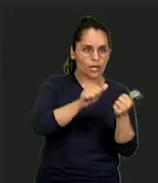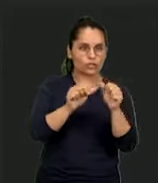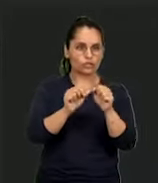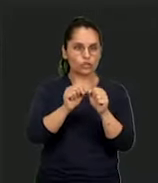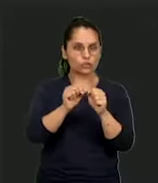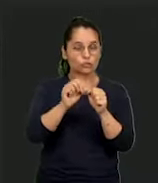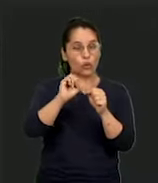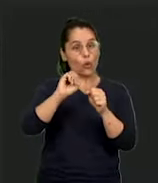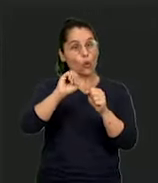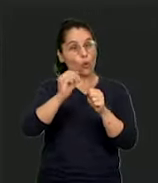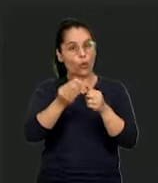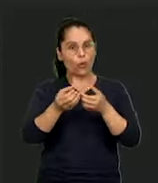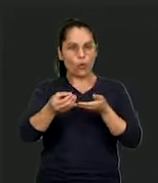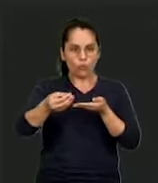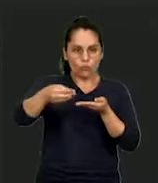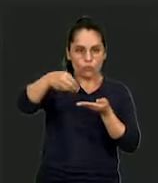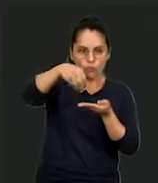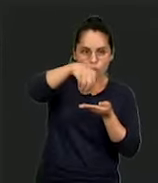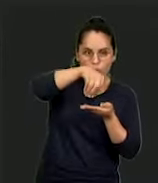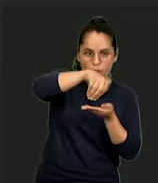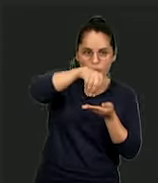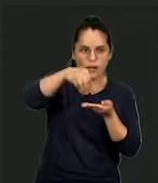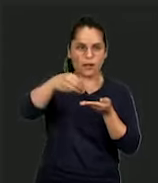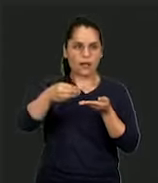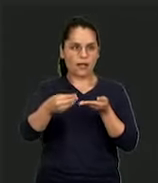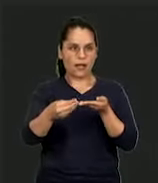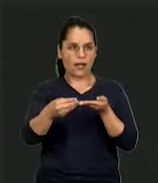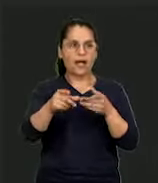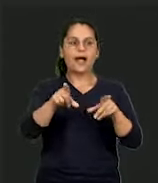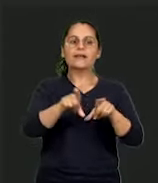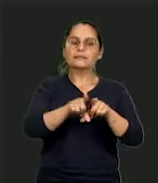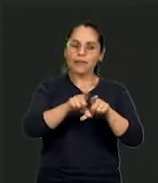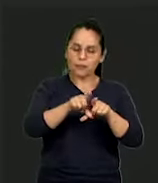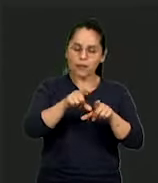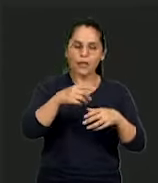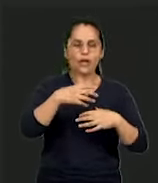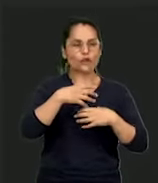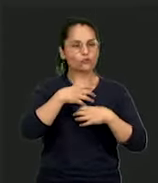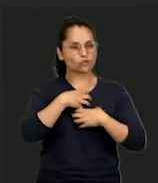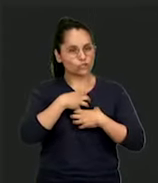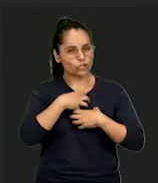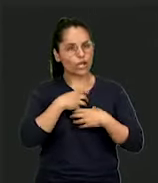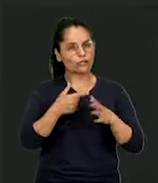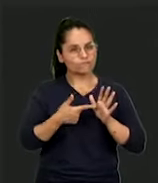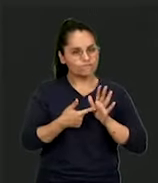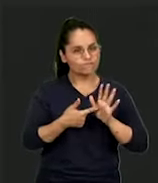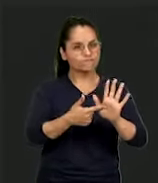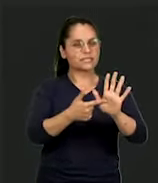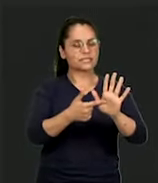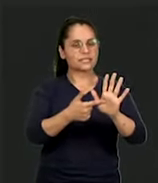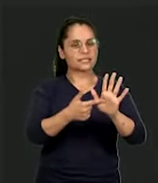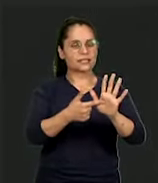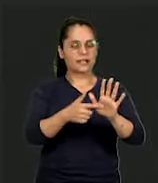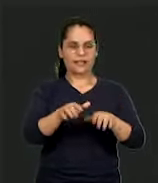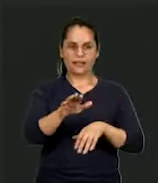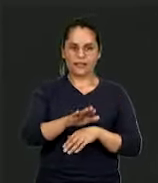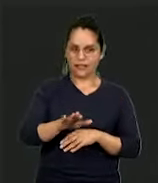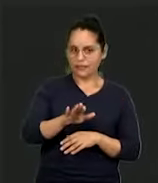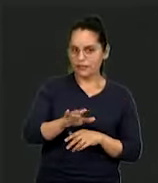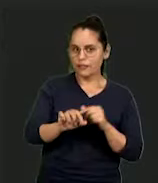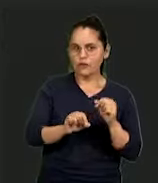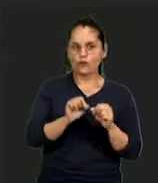que é essa foto aqui, ó, do lado esquerdo, ele também é uma forma de apresentar aquela criança.